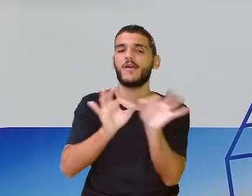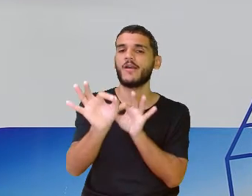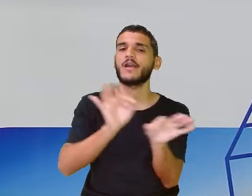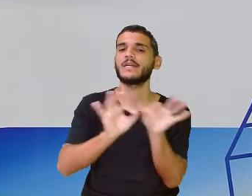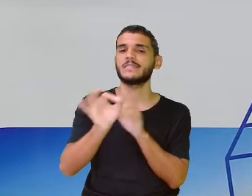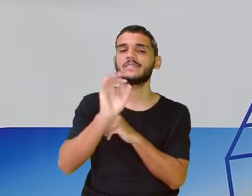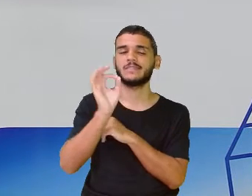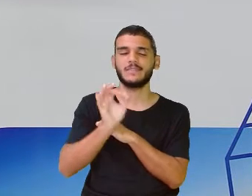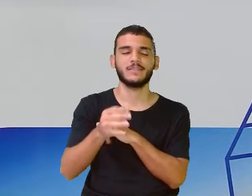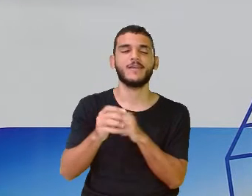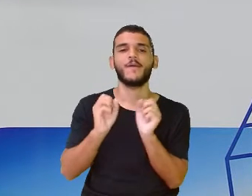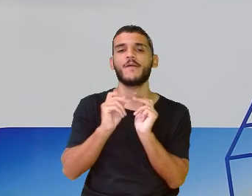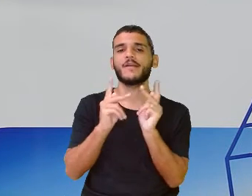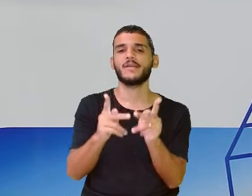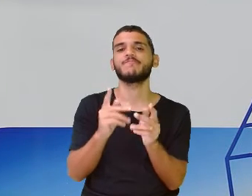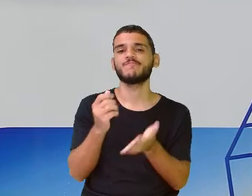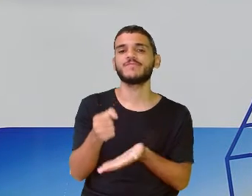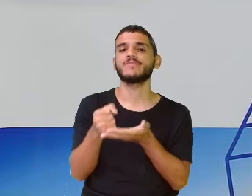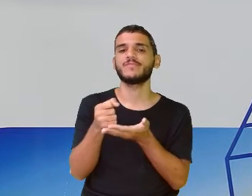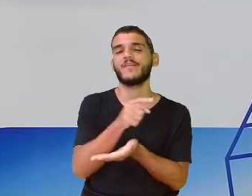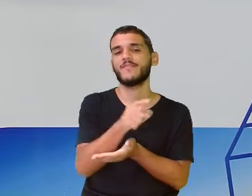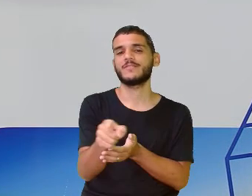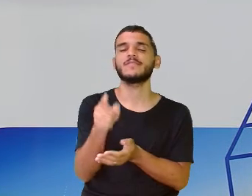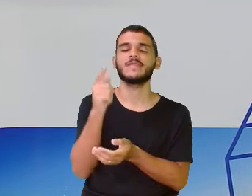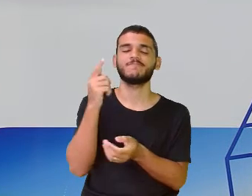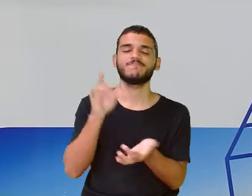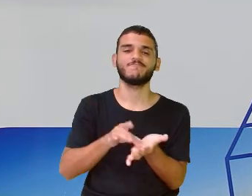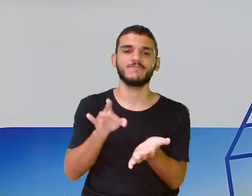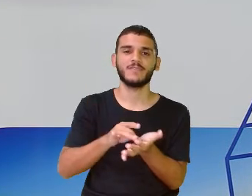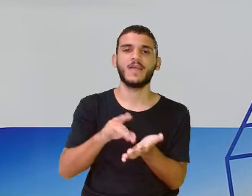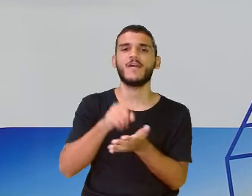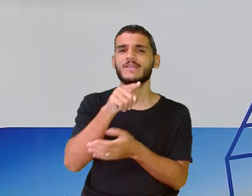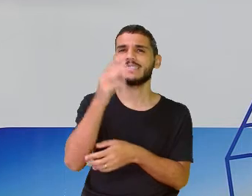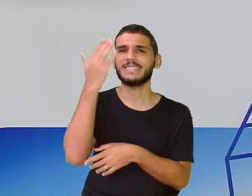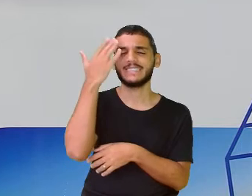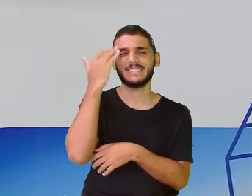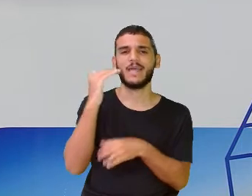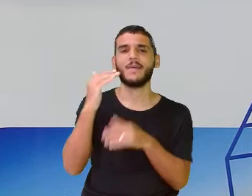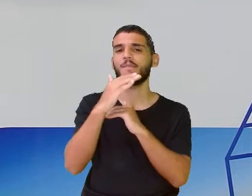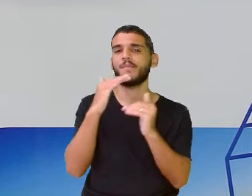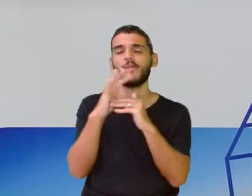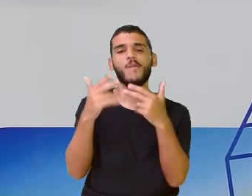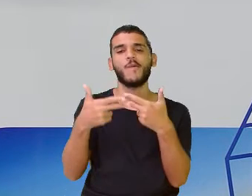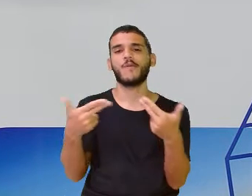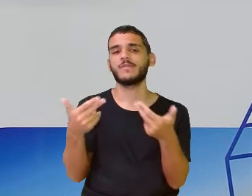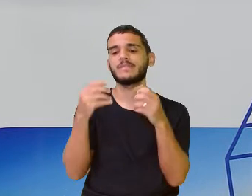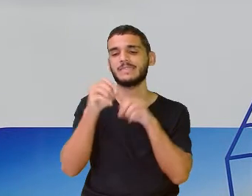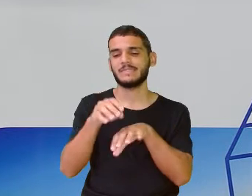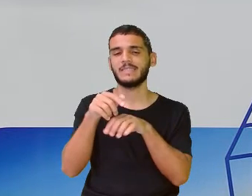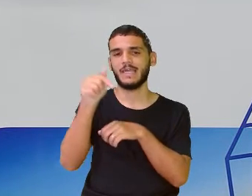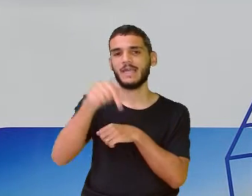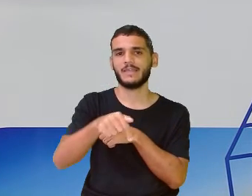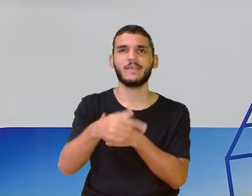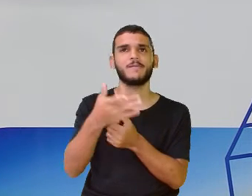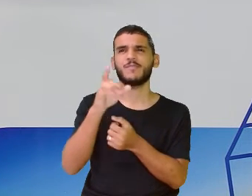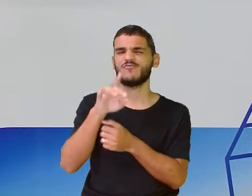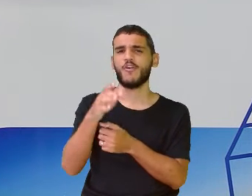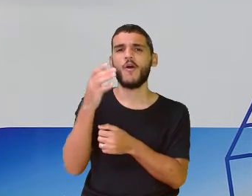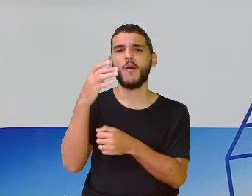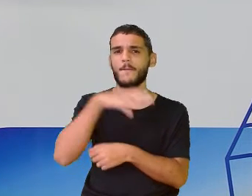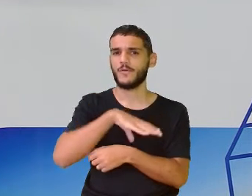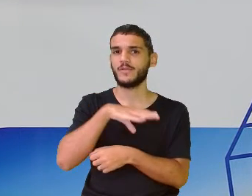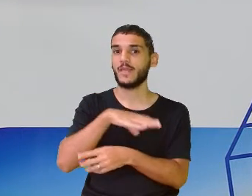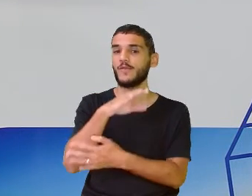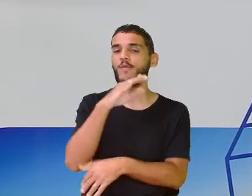te ajudar bastante quando você for rever aquele conteúdo. Porque você sabe que tudo que nós estamos trabalhando aqui, não só português, tá? Todas